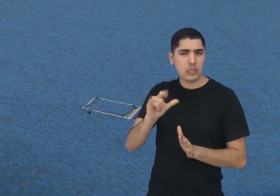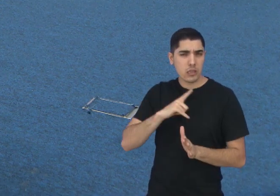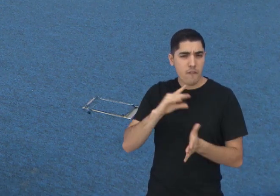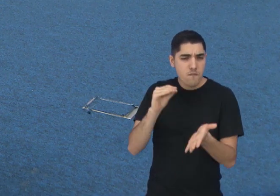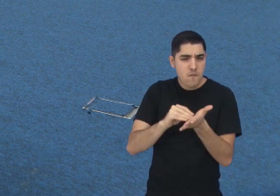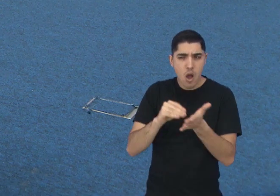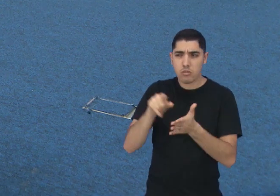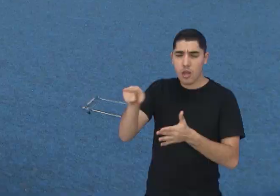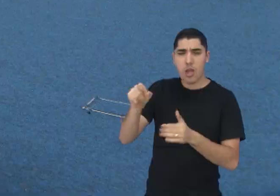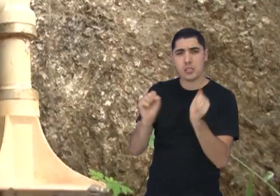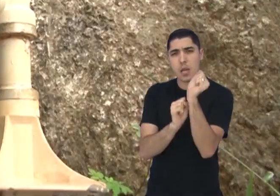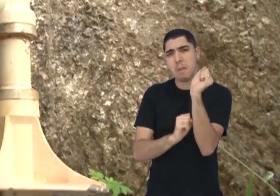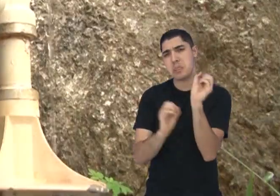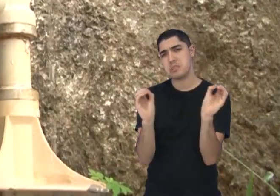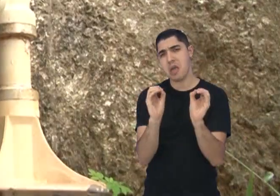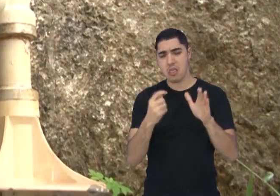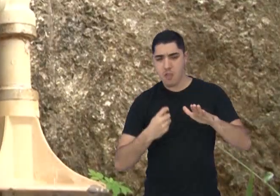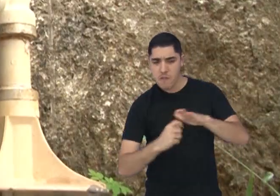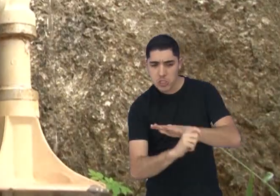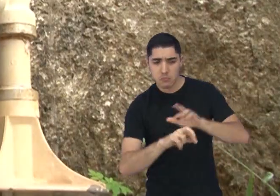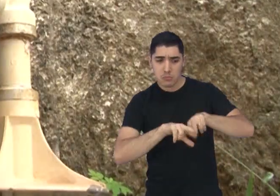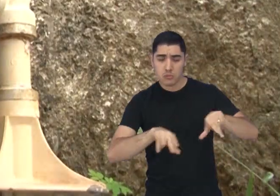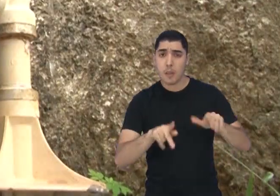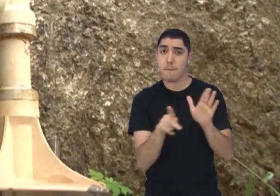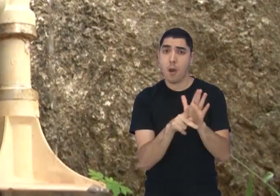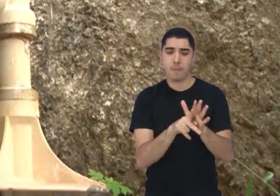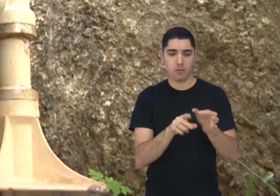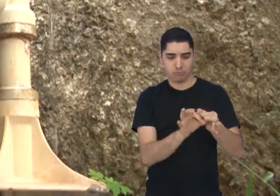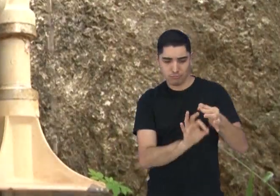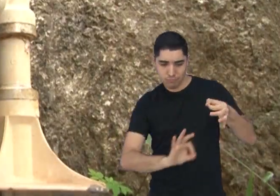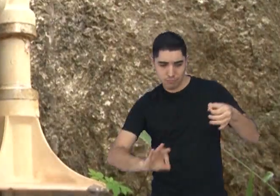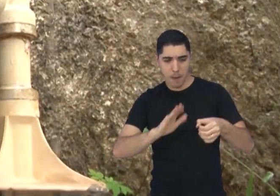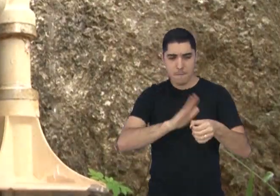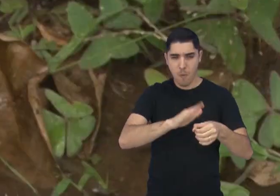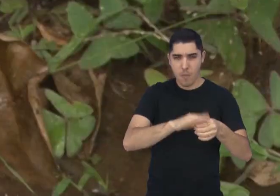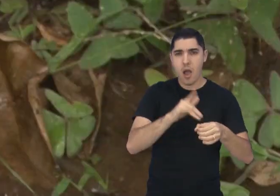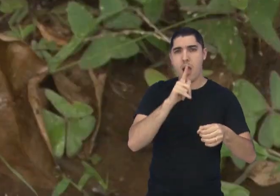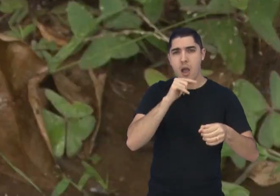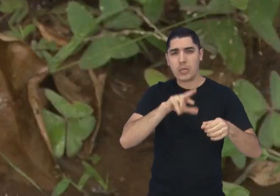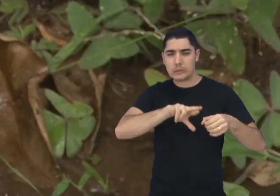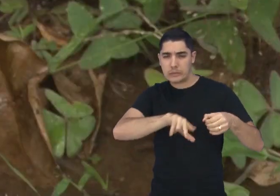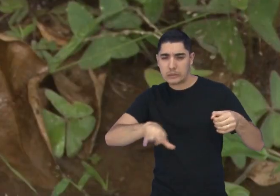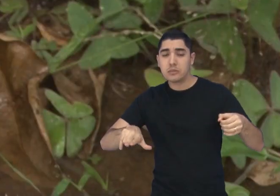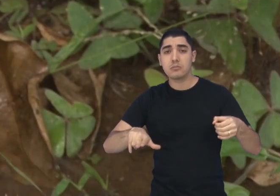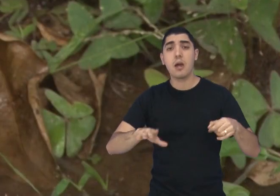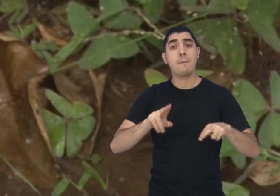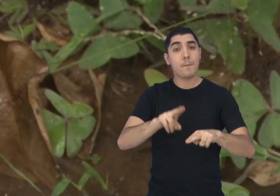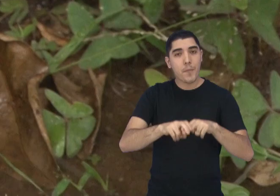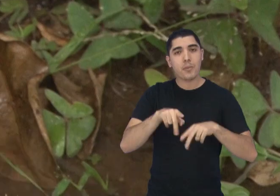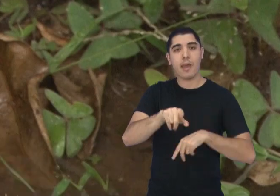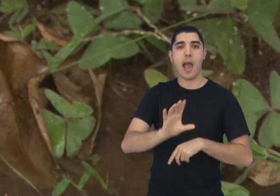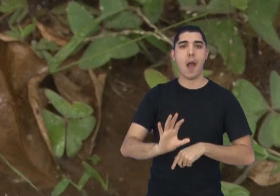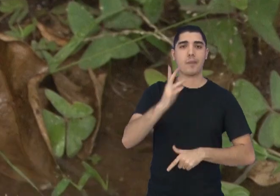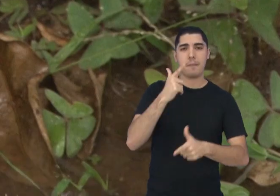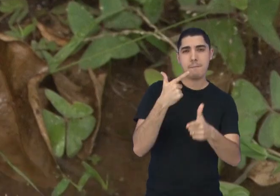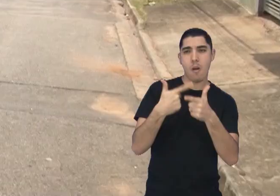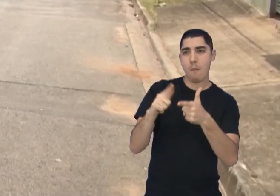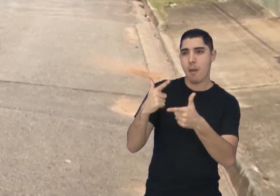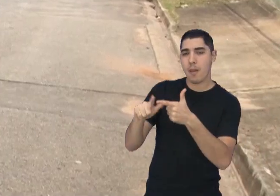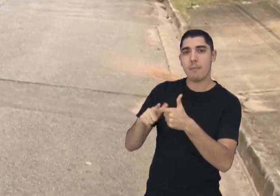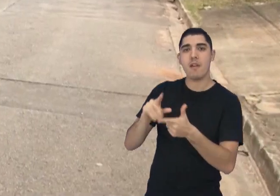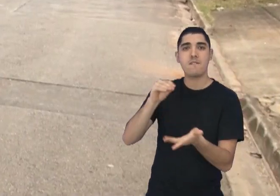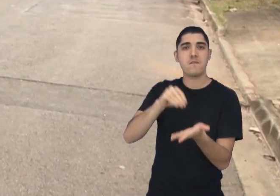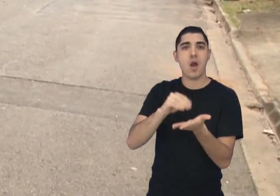investimento por parte da empresa no serviço de saneamento e rede de distribuição, o que teria culminado em problemas de falta